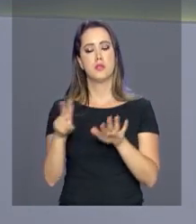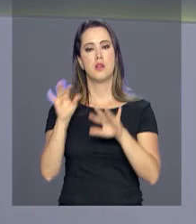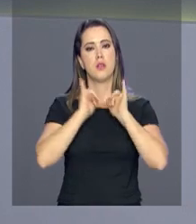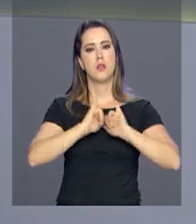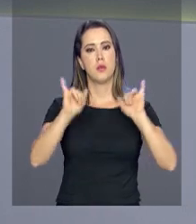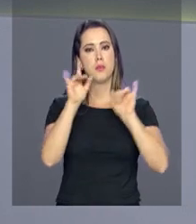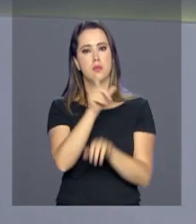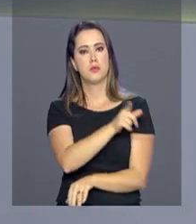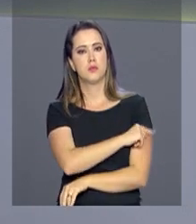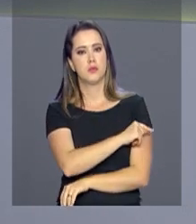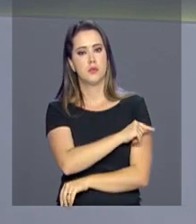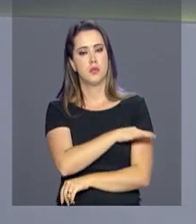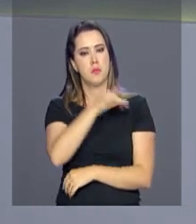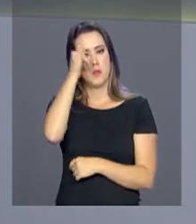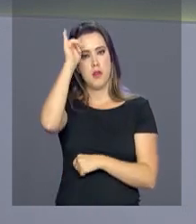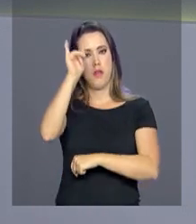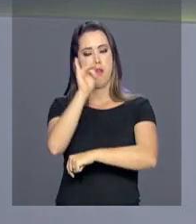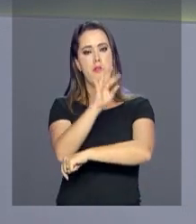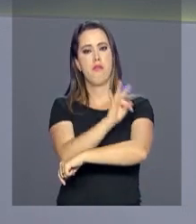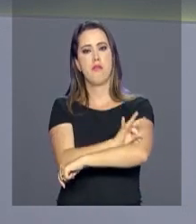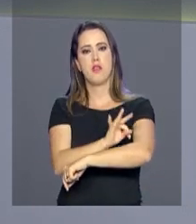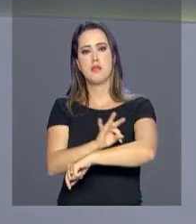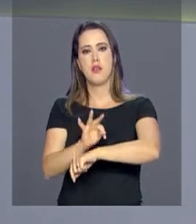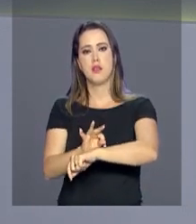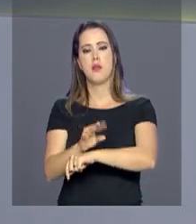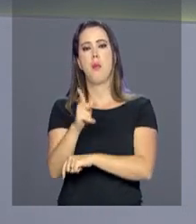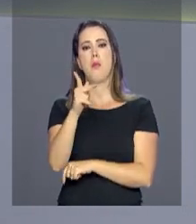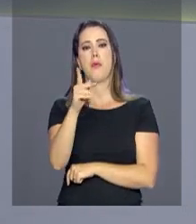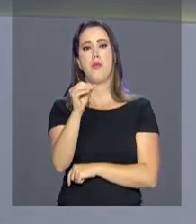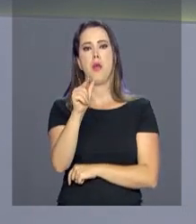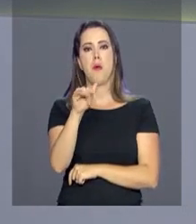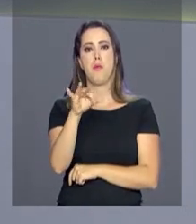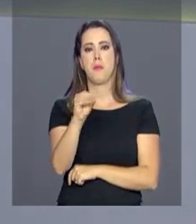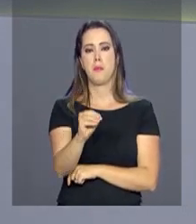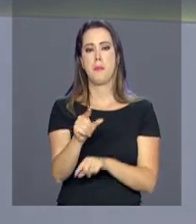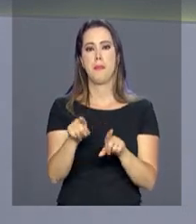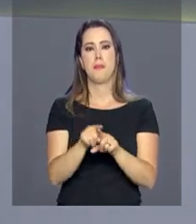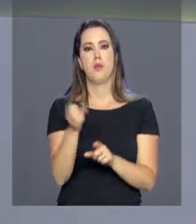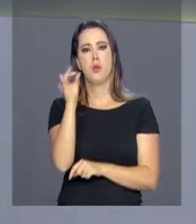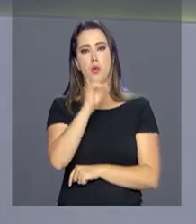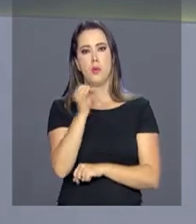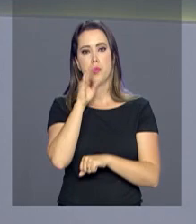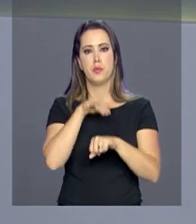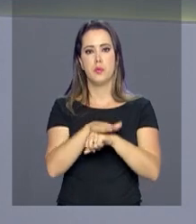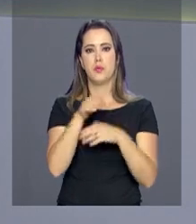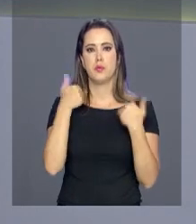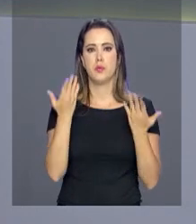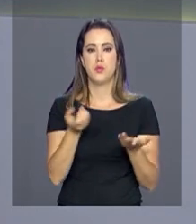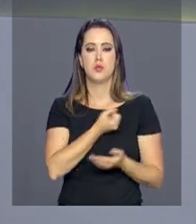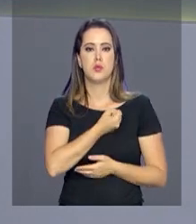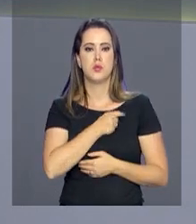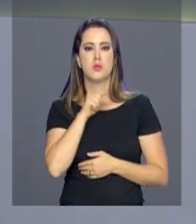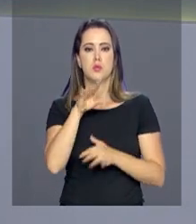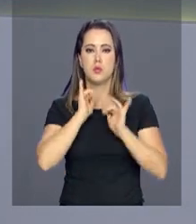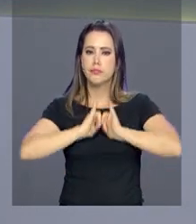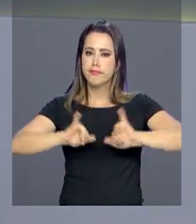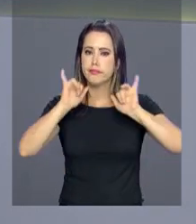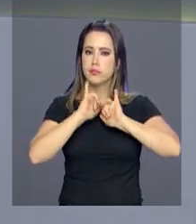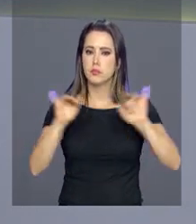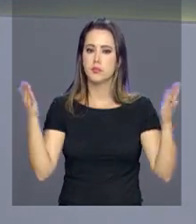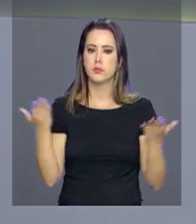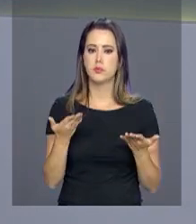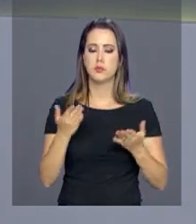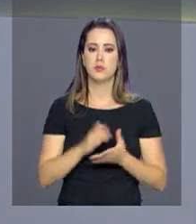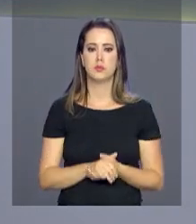de vacinação contra o sarampo ea poliomielite boa noite pablo quais são os números dessa campanha de vacinação